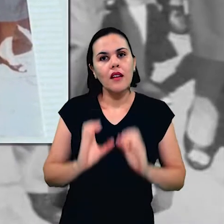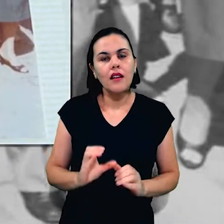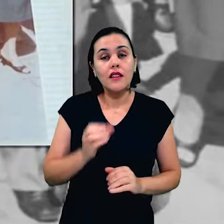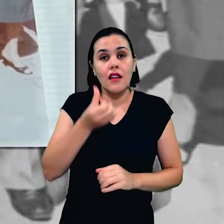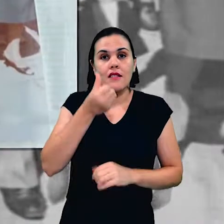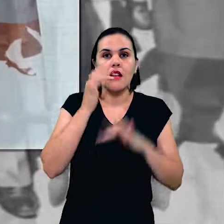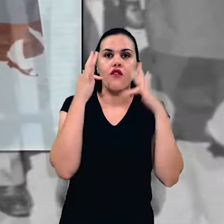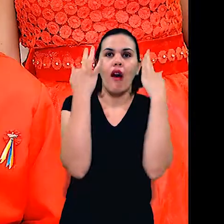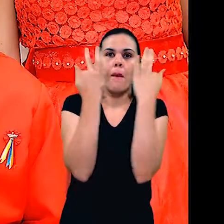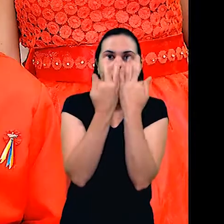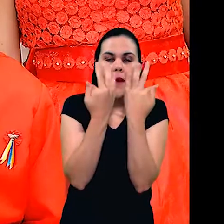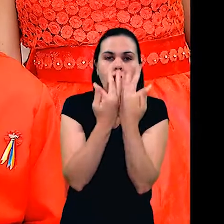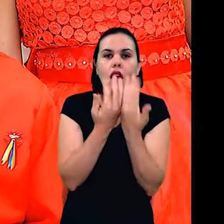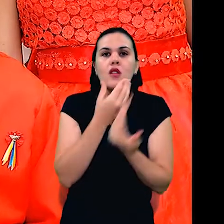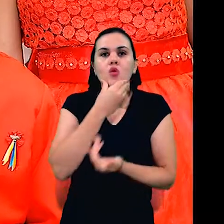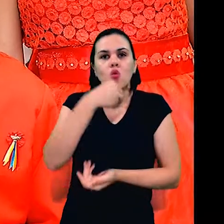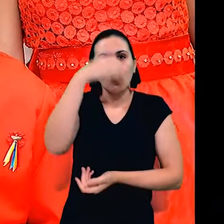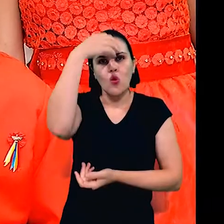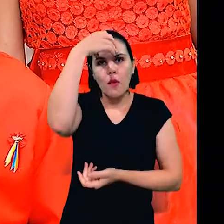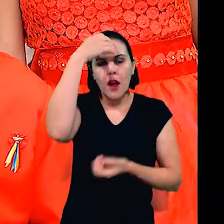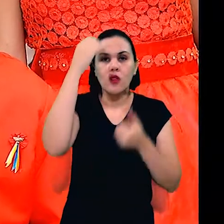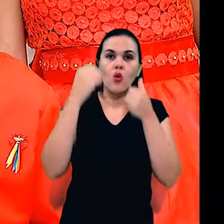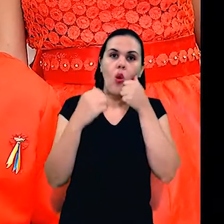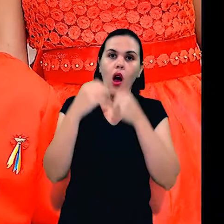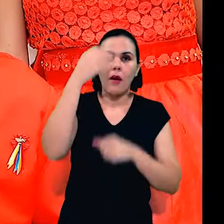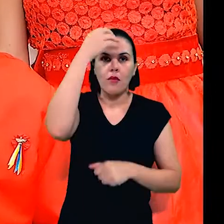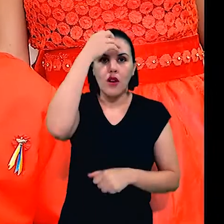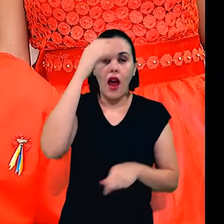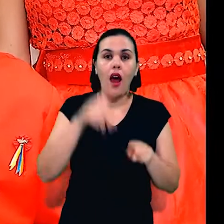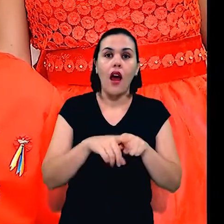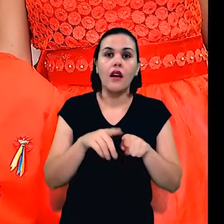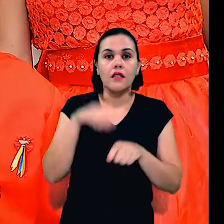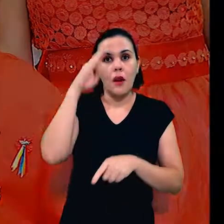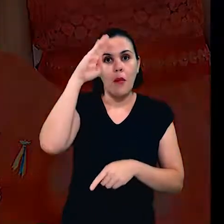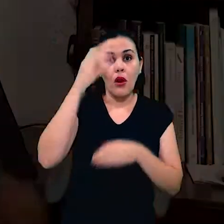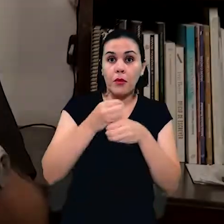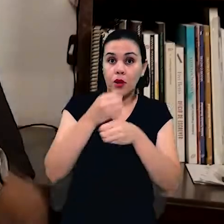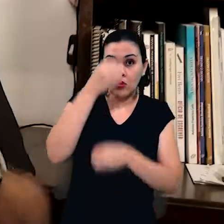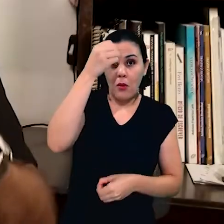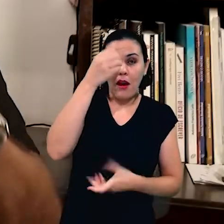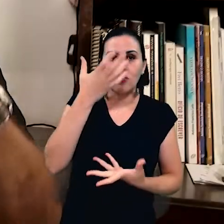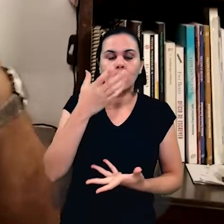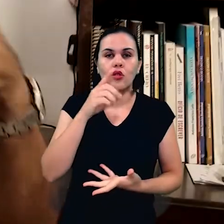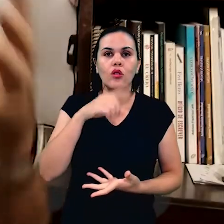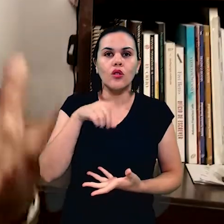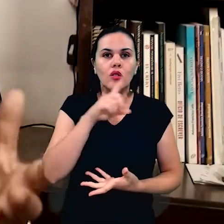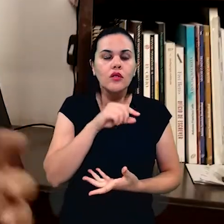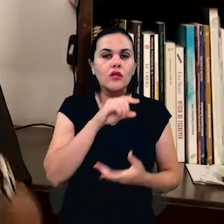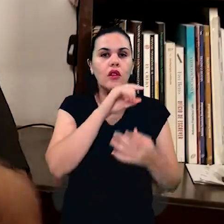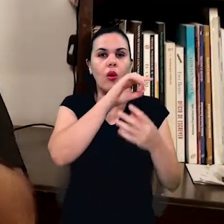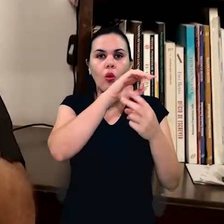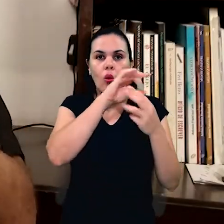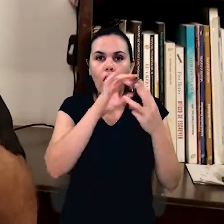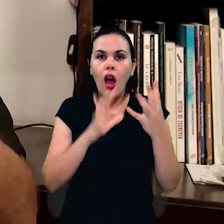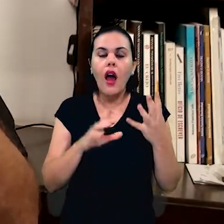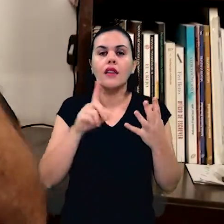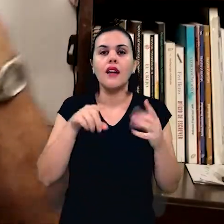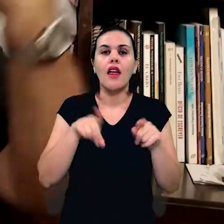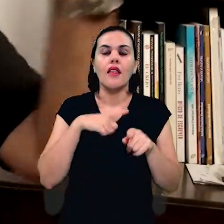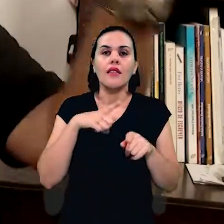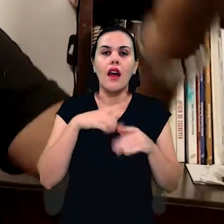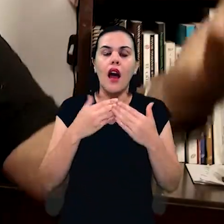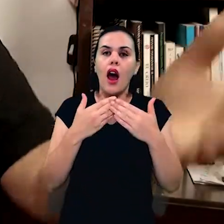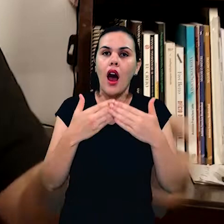famílias, o imperador, a imperatriz e o capitão do mastro. E são figuras que nós temos uma abertura do império, a casa do